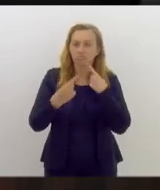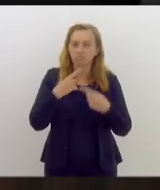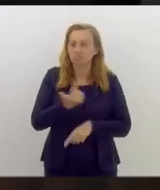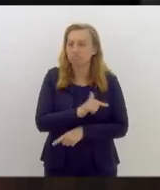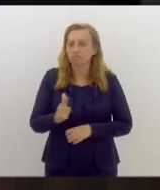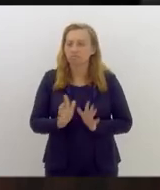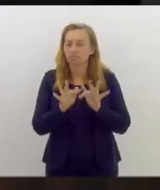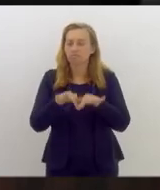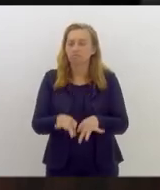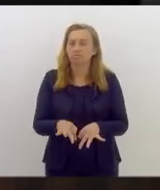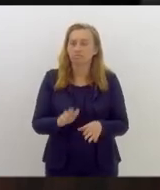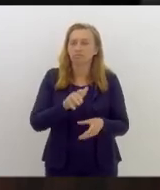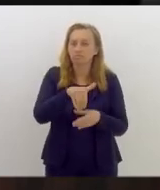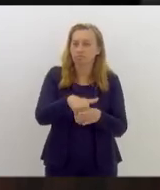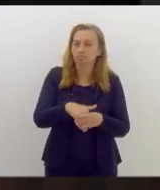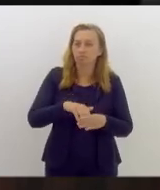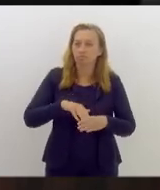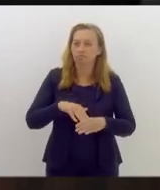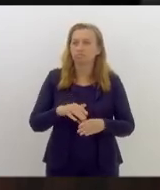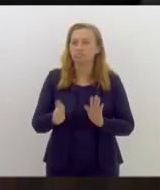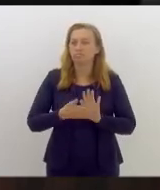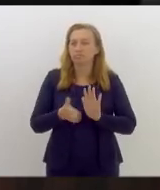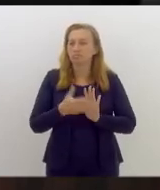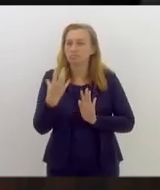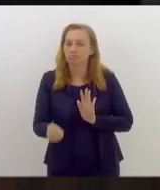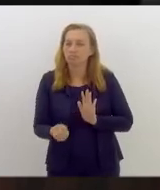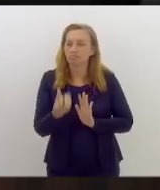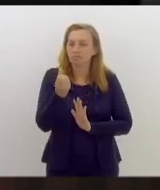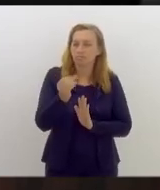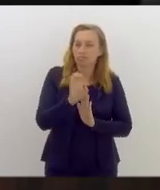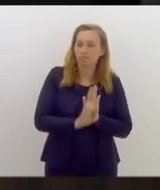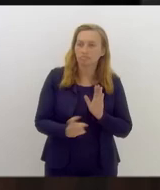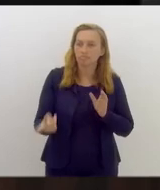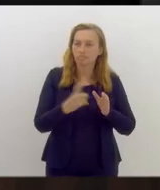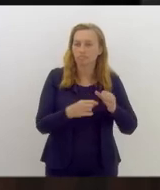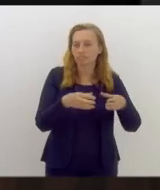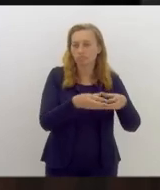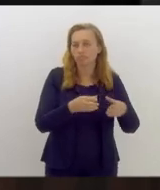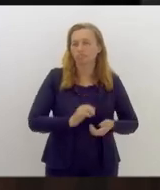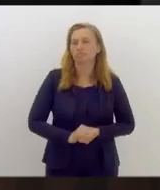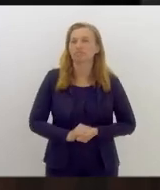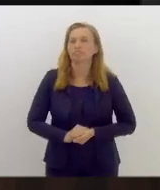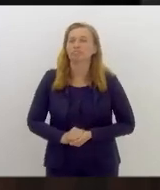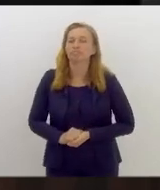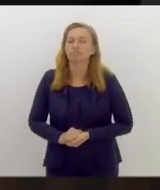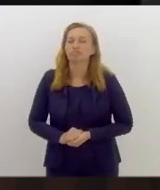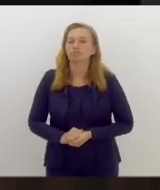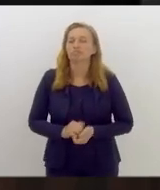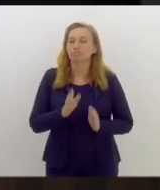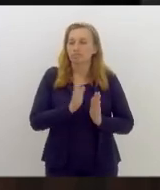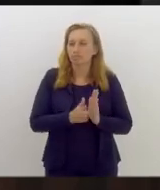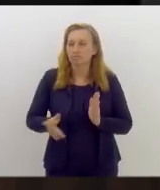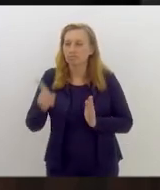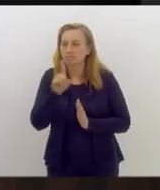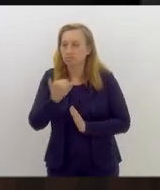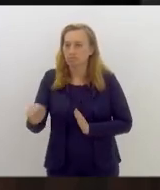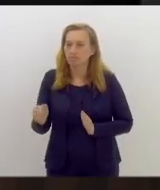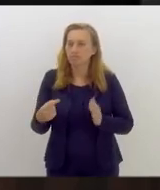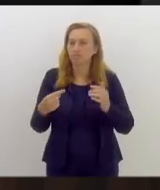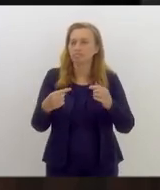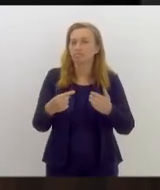queira discutir, encerrada a discussão, a presente proposta recebeu 6 emendas e retorna às comissões. Incluindo na ordem do dia, de acordo